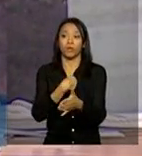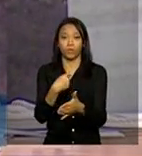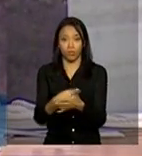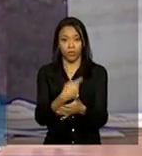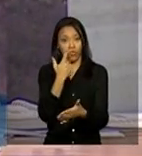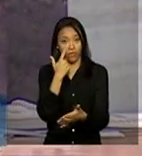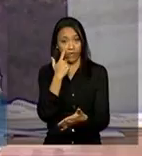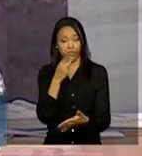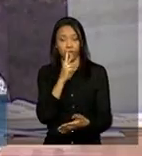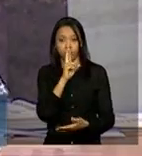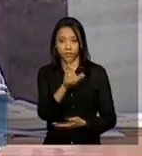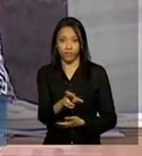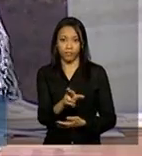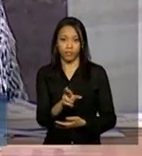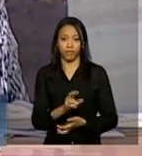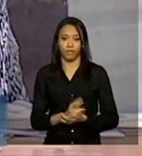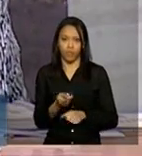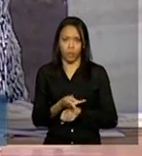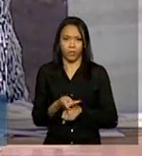favor.